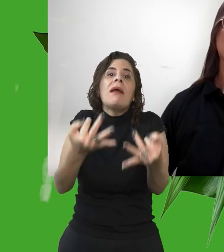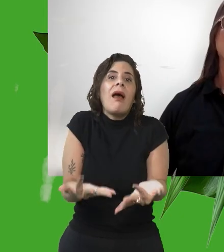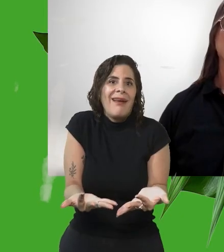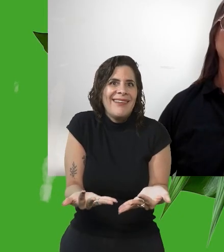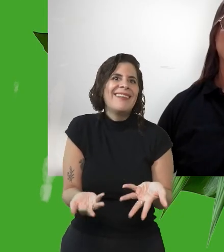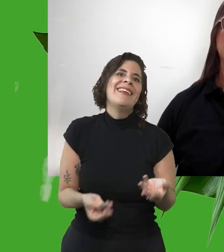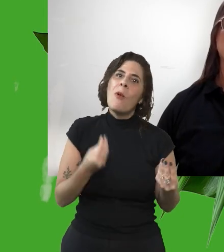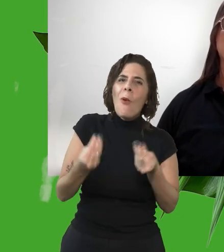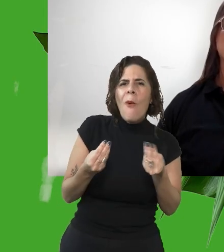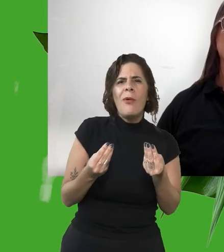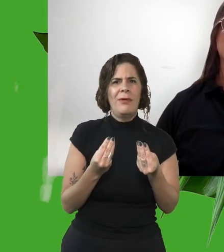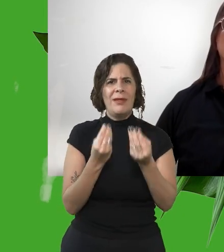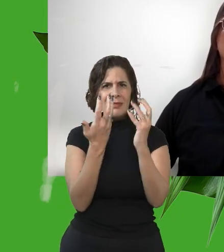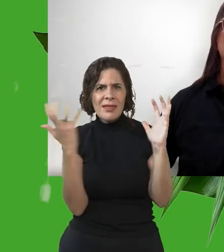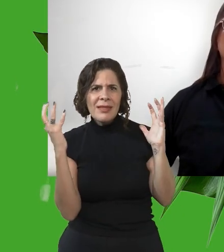questão